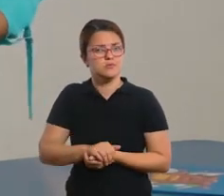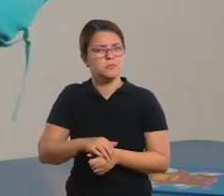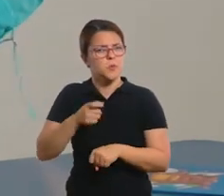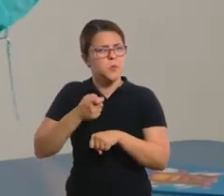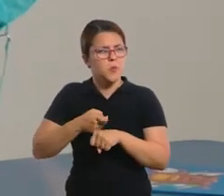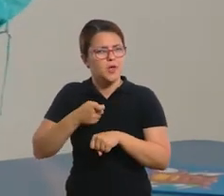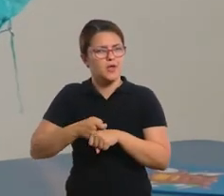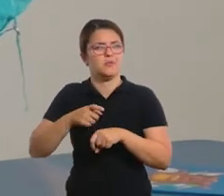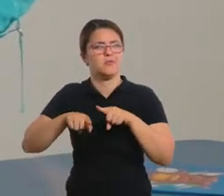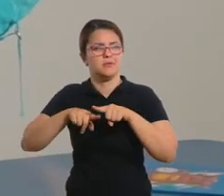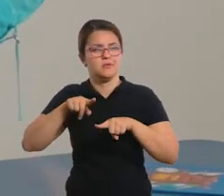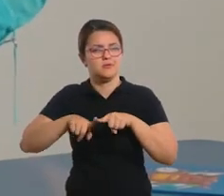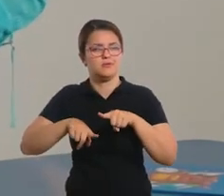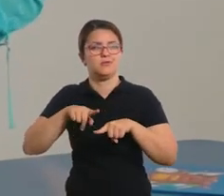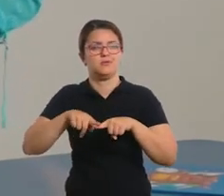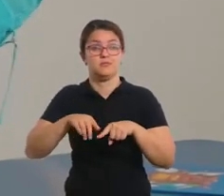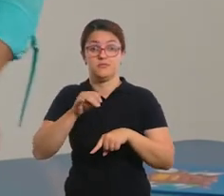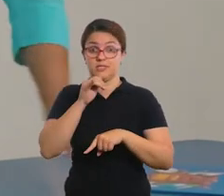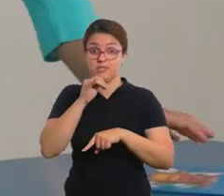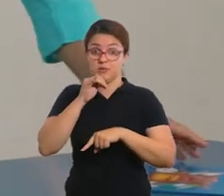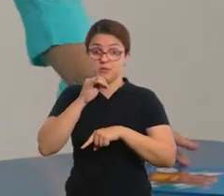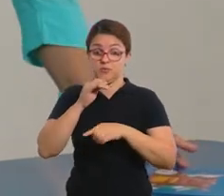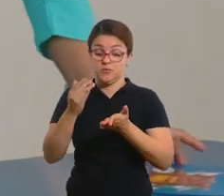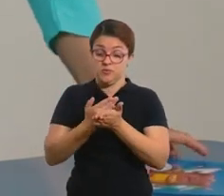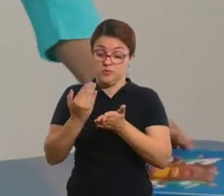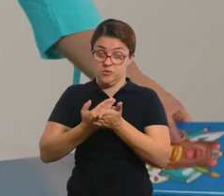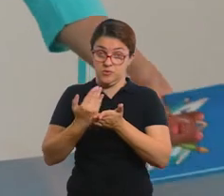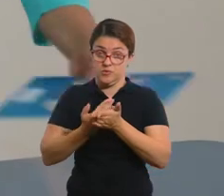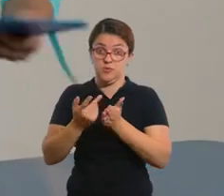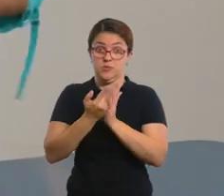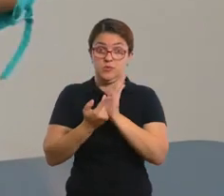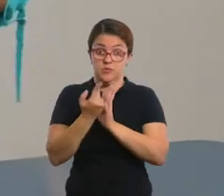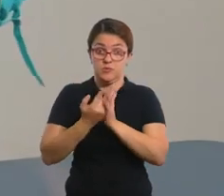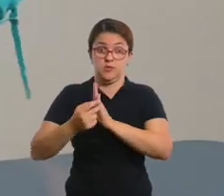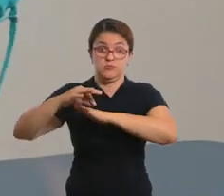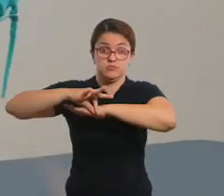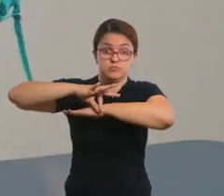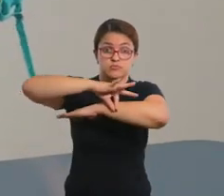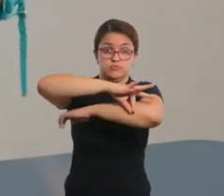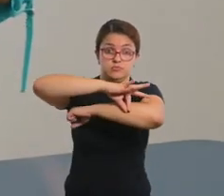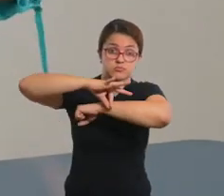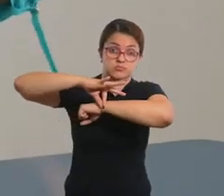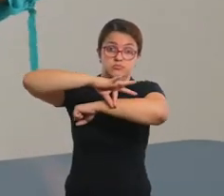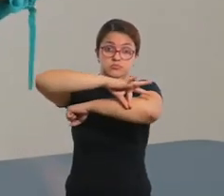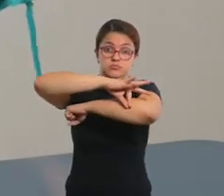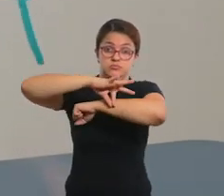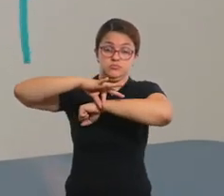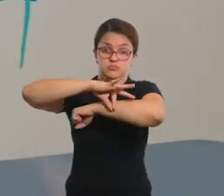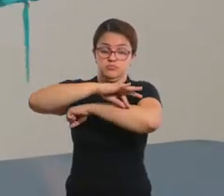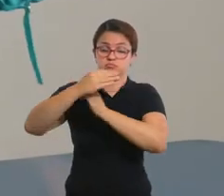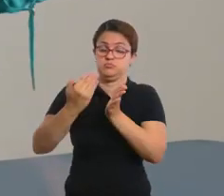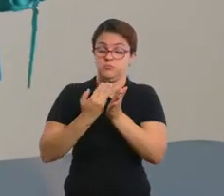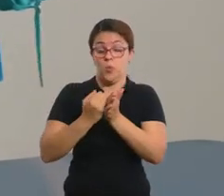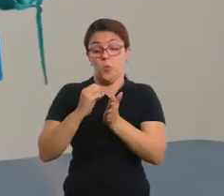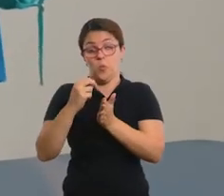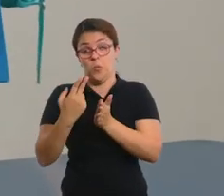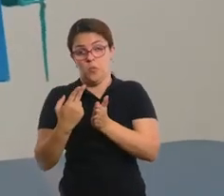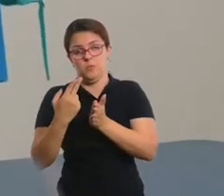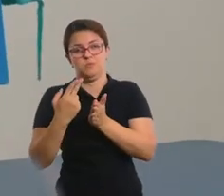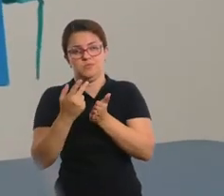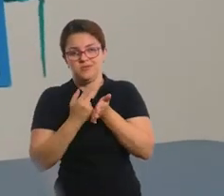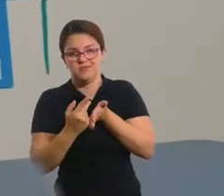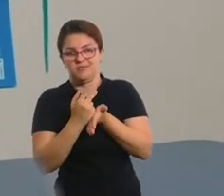material concreto. Então, desenhe uma régua no caderno, né? Pode ser no seu caderninho de lição de casa ou no de